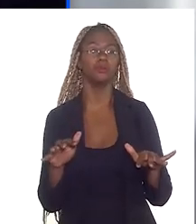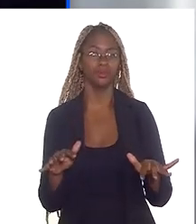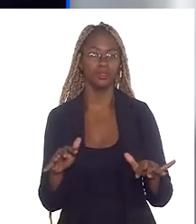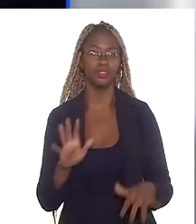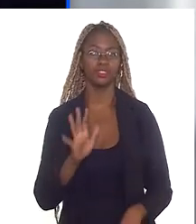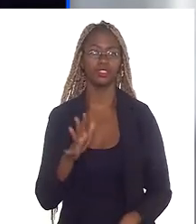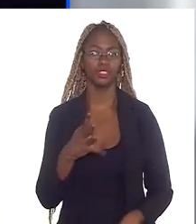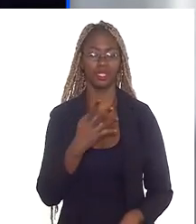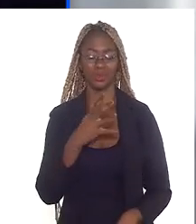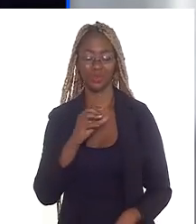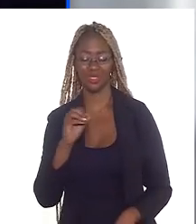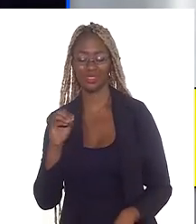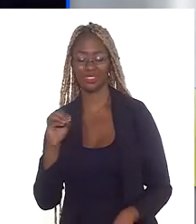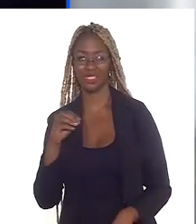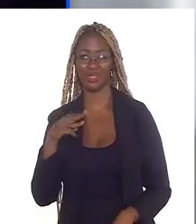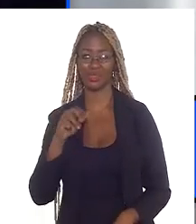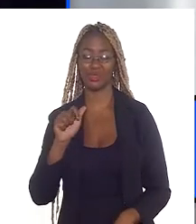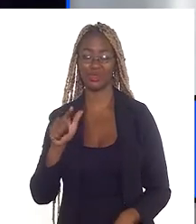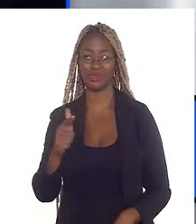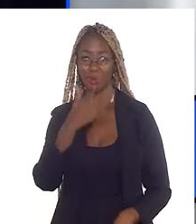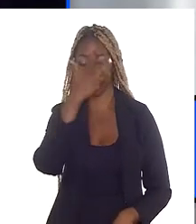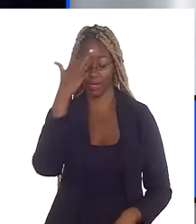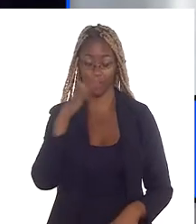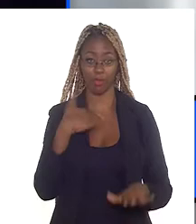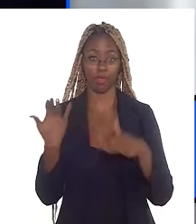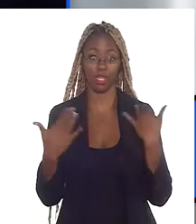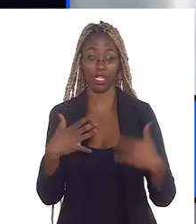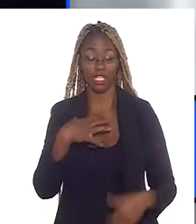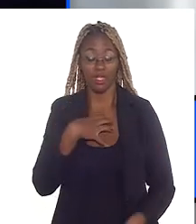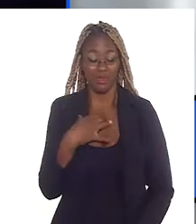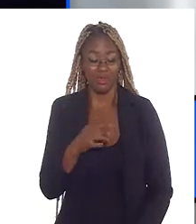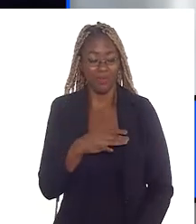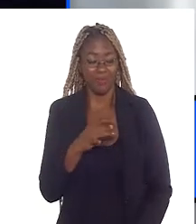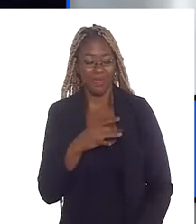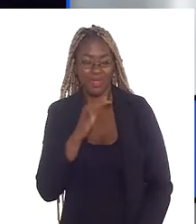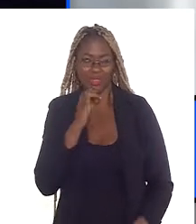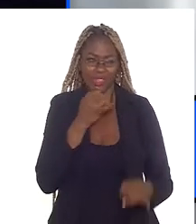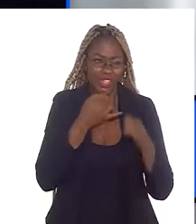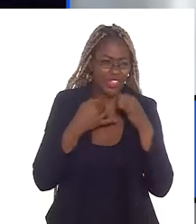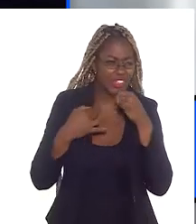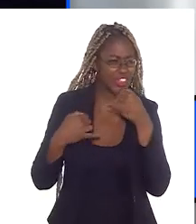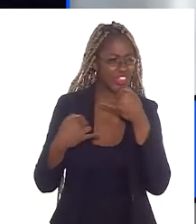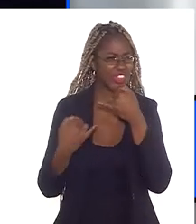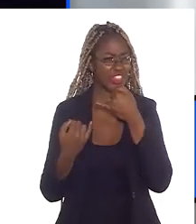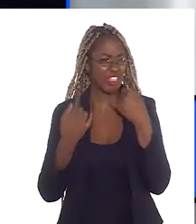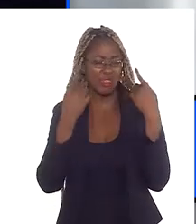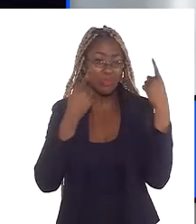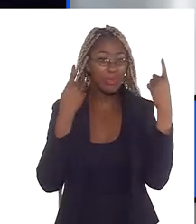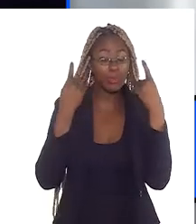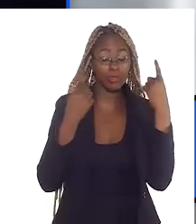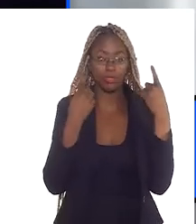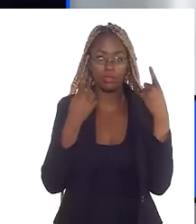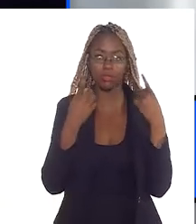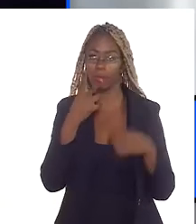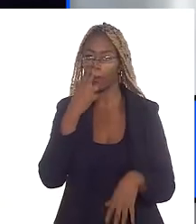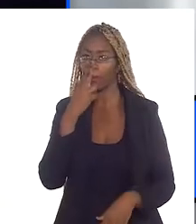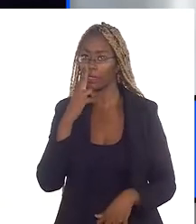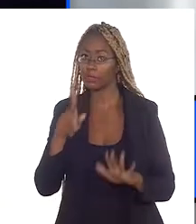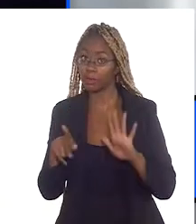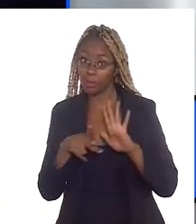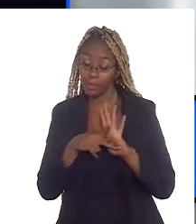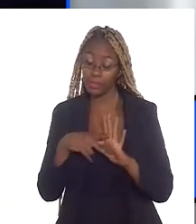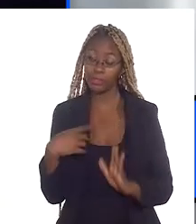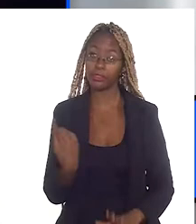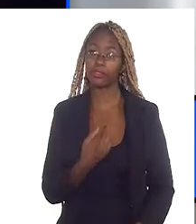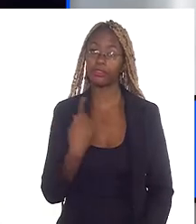400 mil brasileiros sentimentos como medo tristeza e frustração passaram a fazer parte do